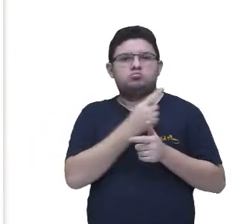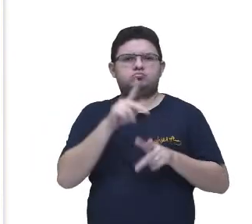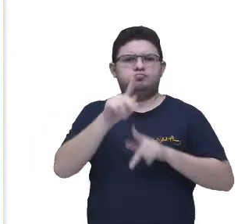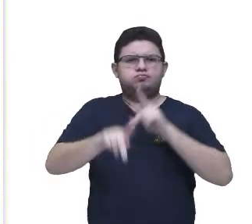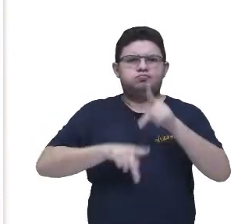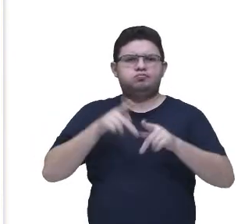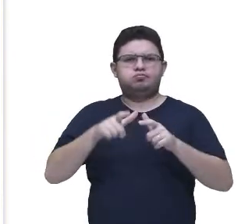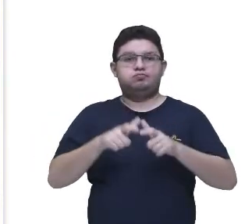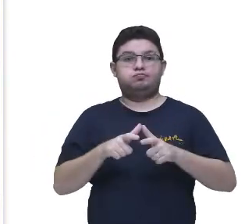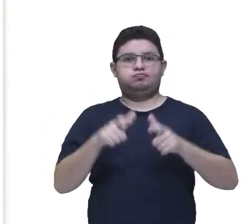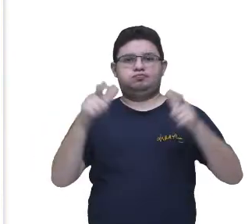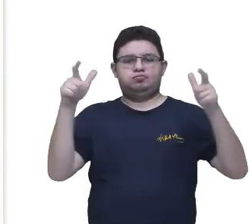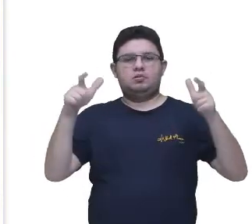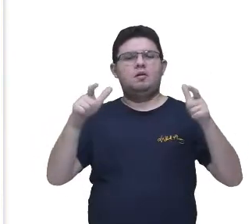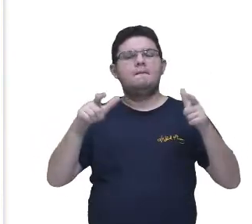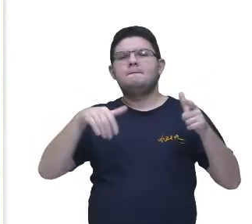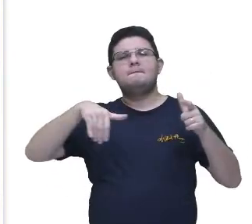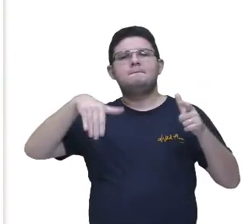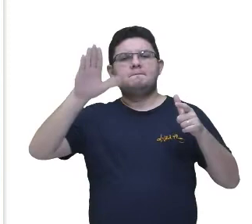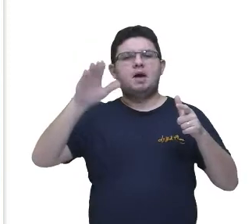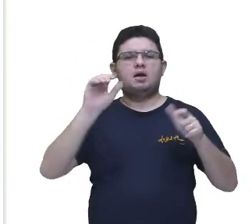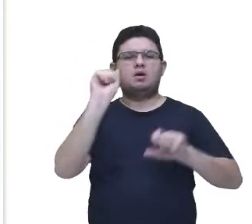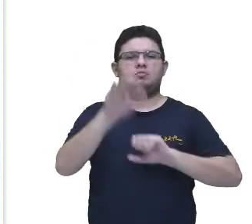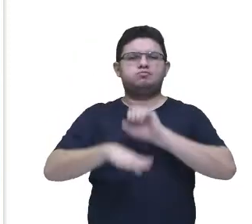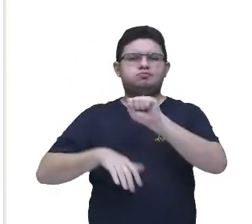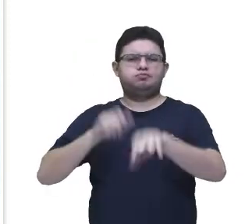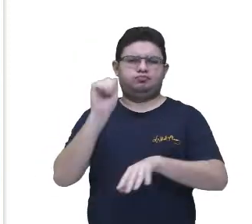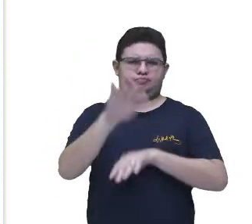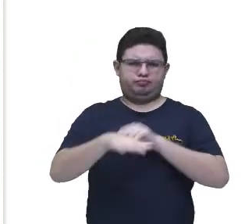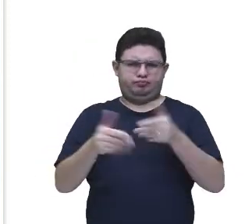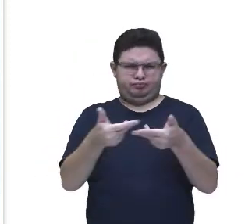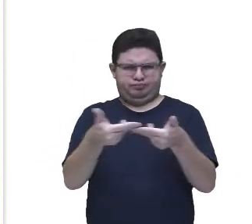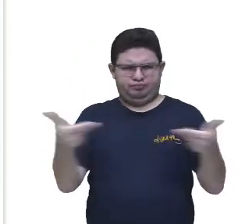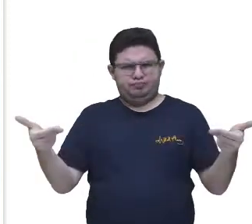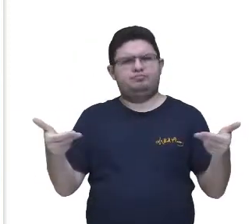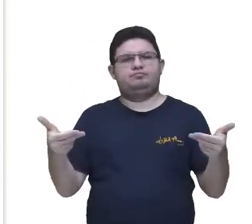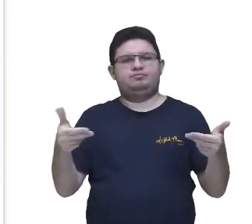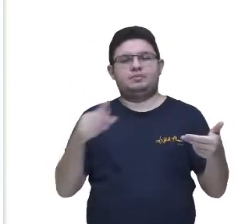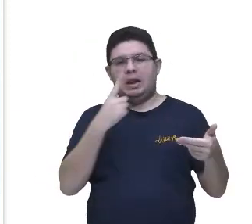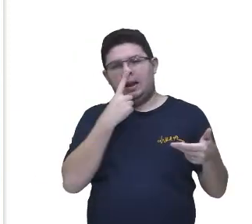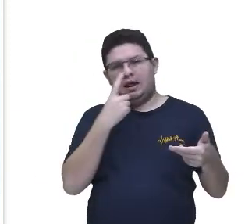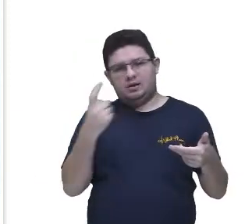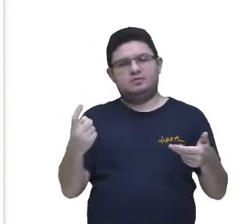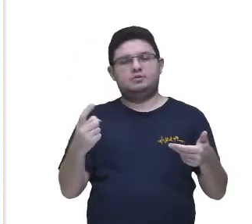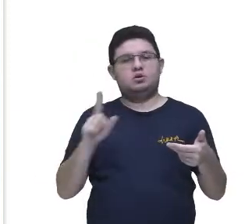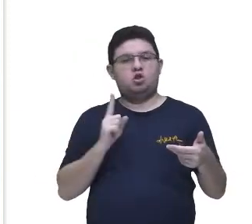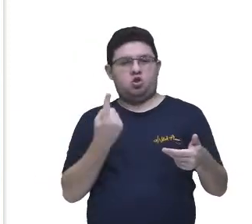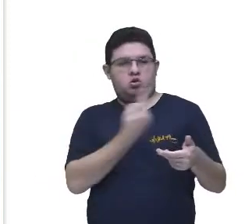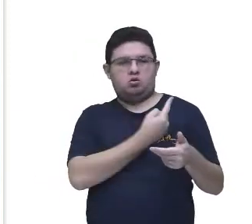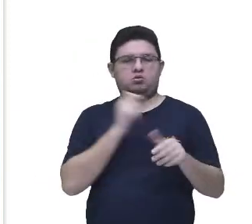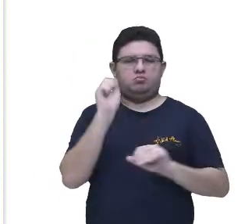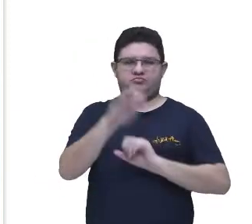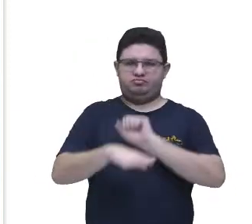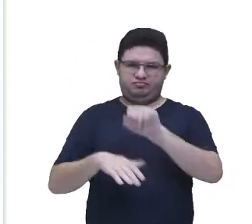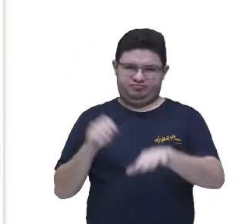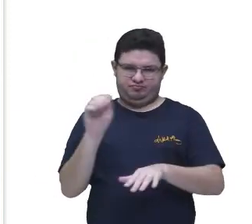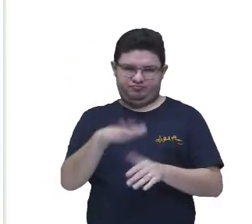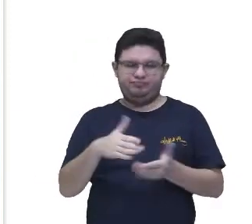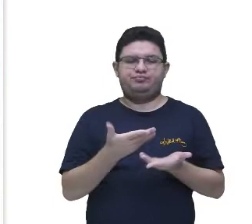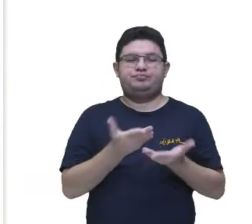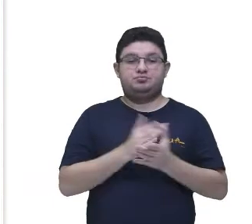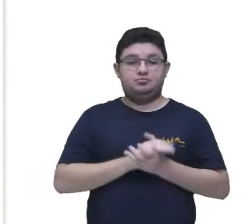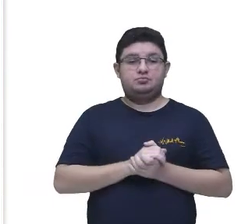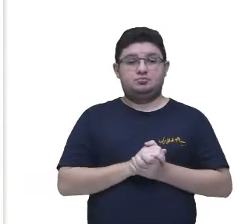população, maior é a quantidade de resíduos, de rejeitos, de lixo que a gente acaba gerando. Então, por mais que a